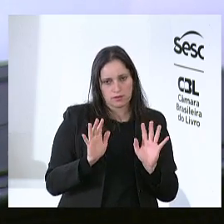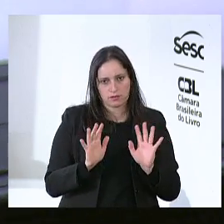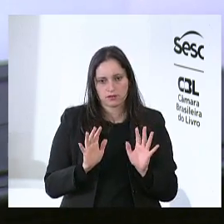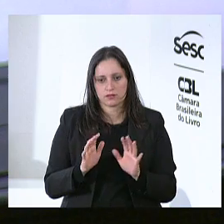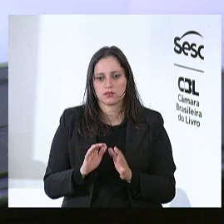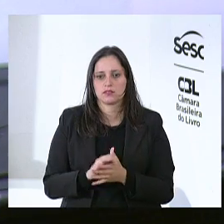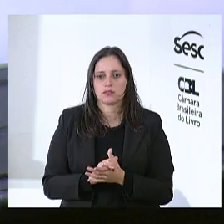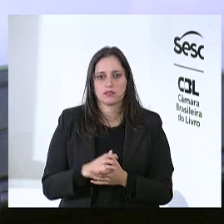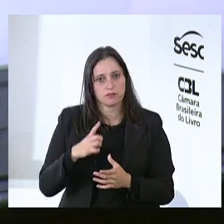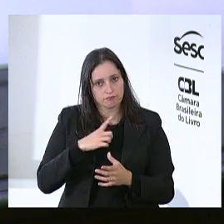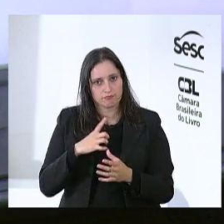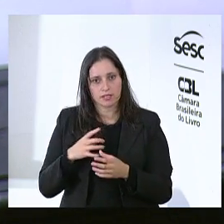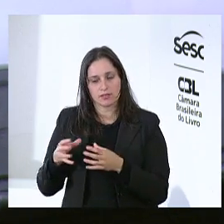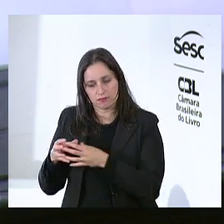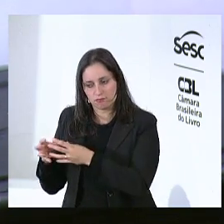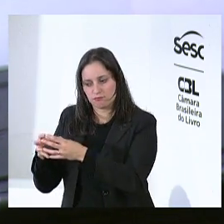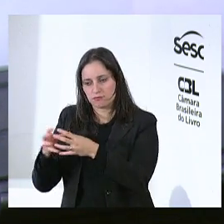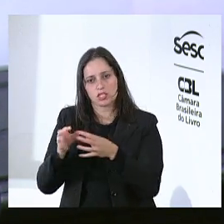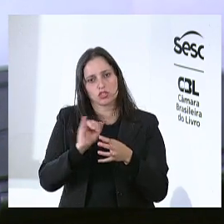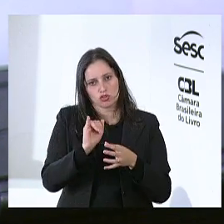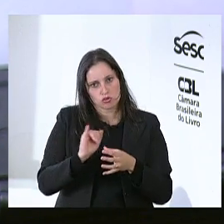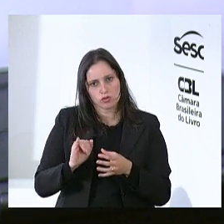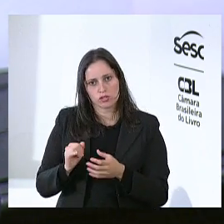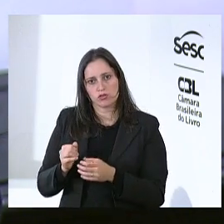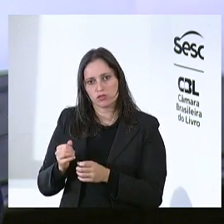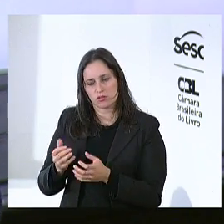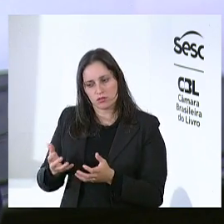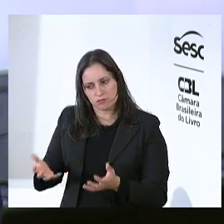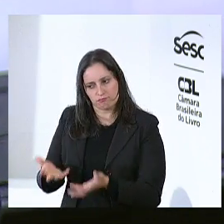construir instituições e também